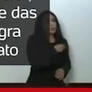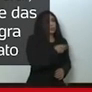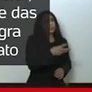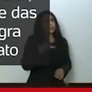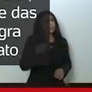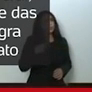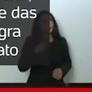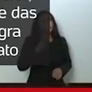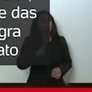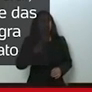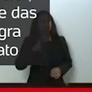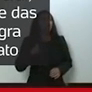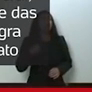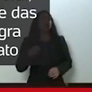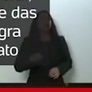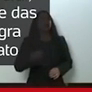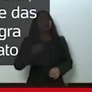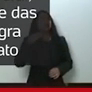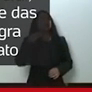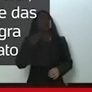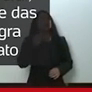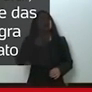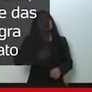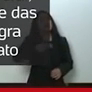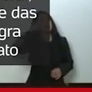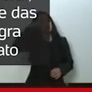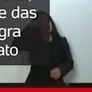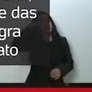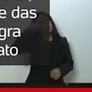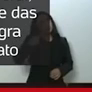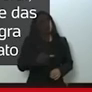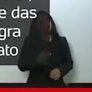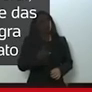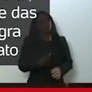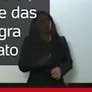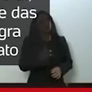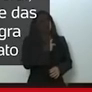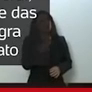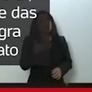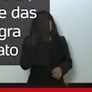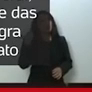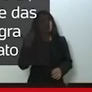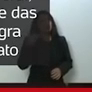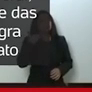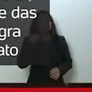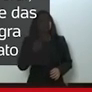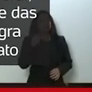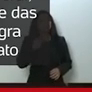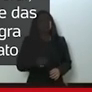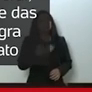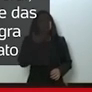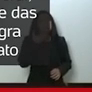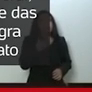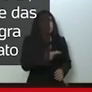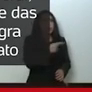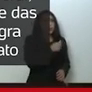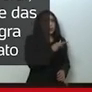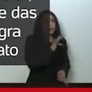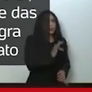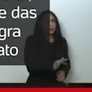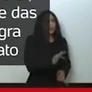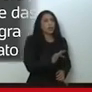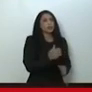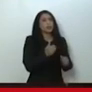Público Federal aí juiz Sérgio moro em diálogos travados semanas antes o magistrado que o gol do império uma manifestação